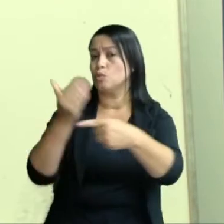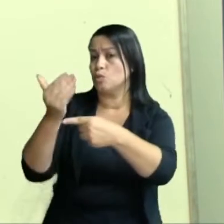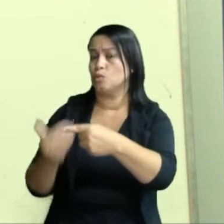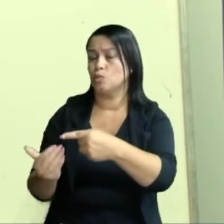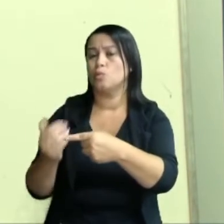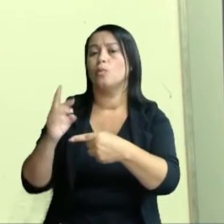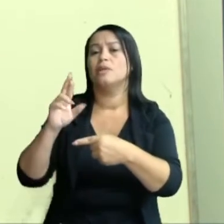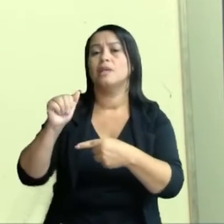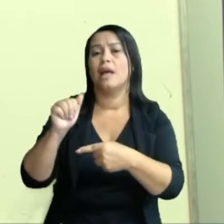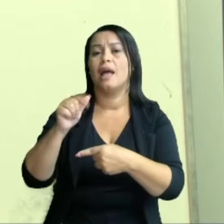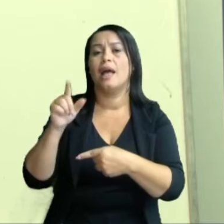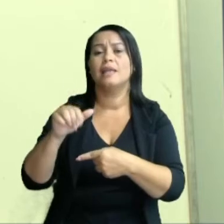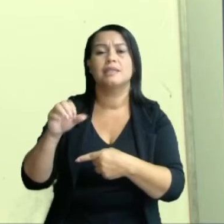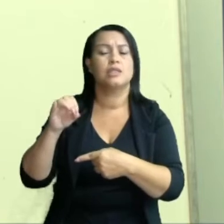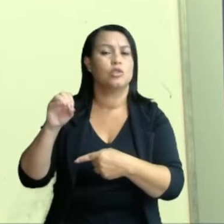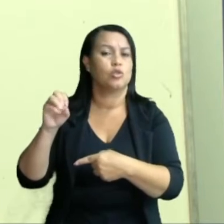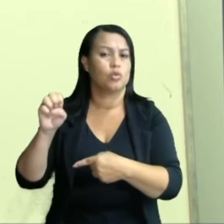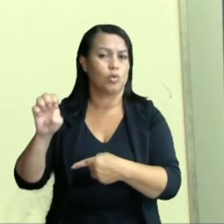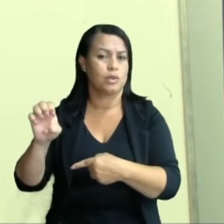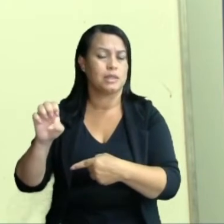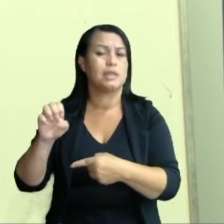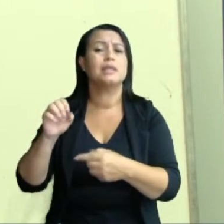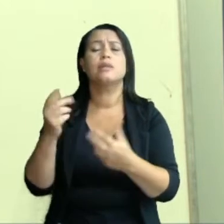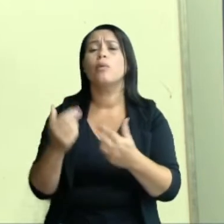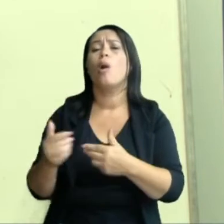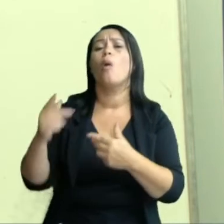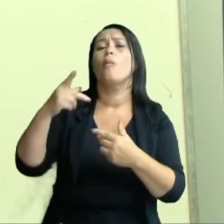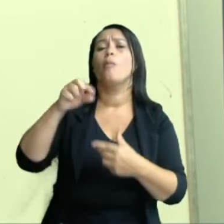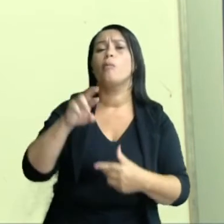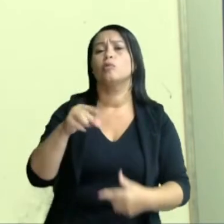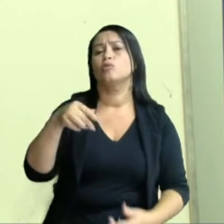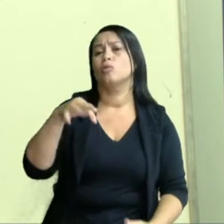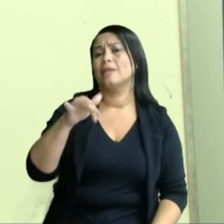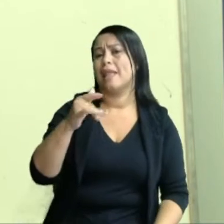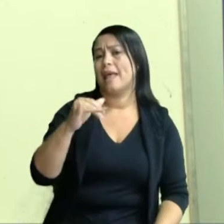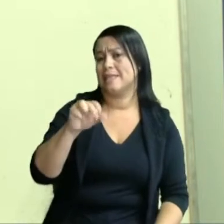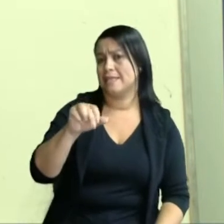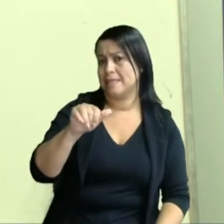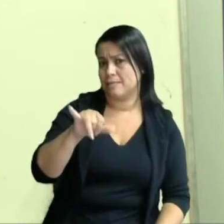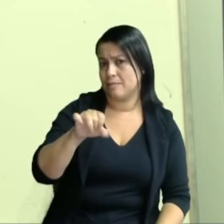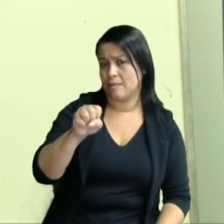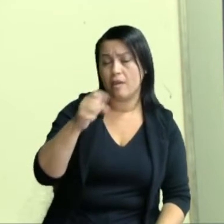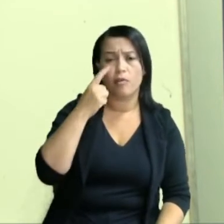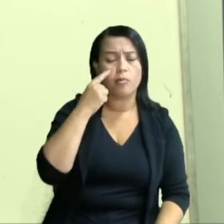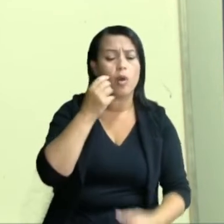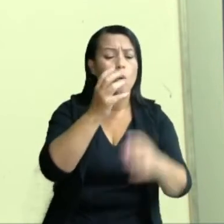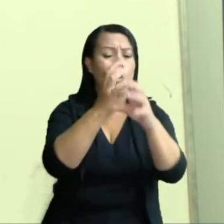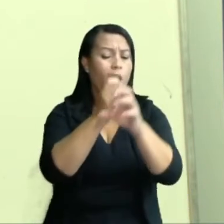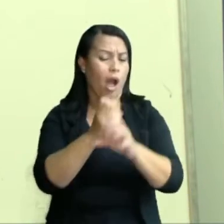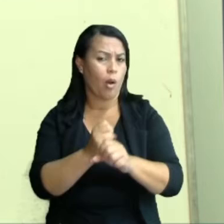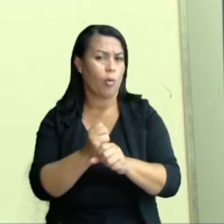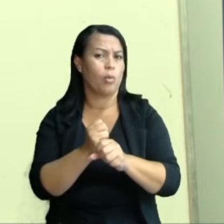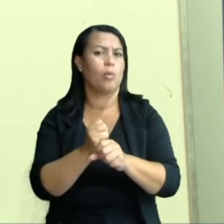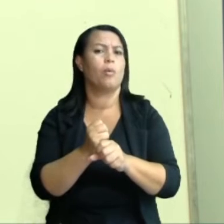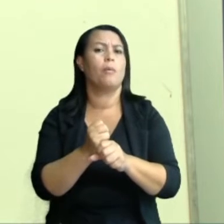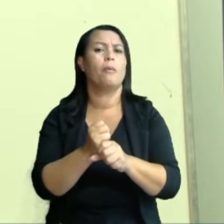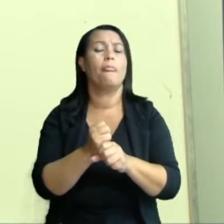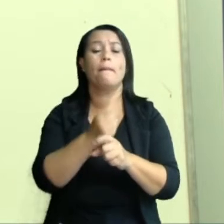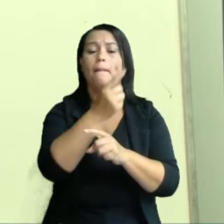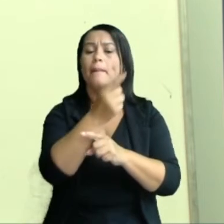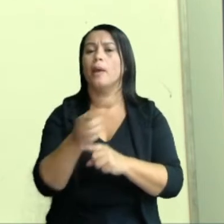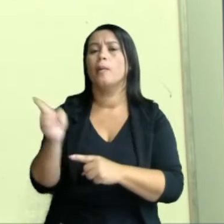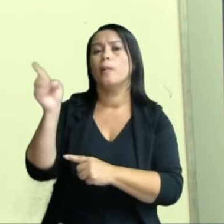razões que são proporcionais. Vou fazer o cálculo de meio